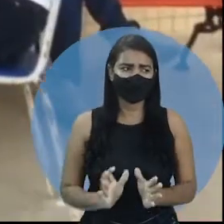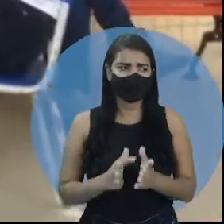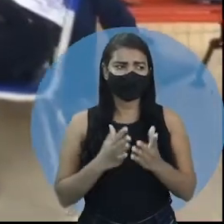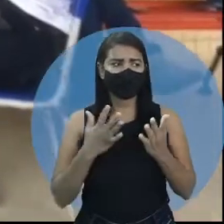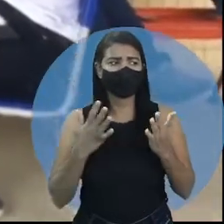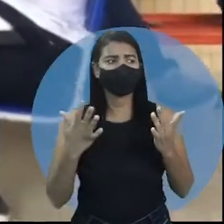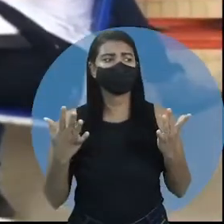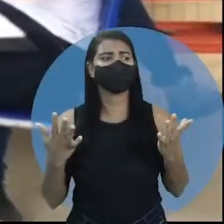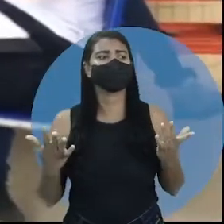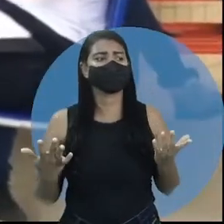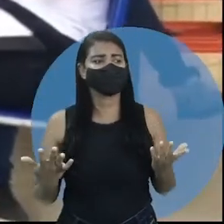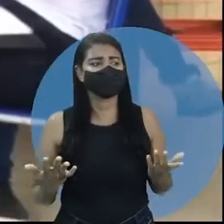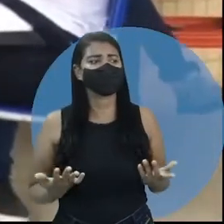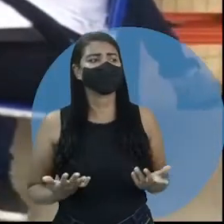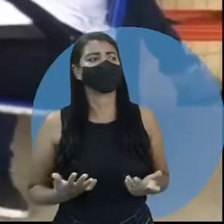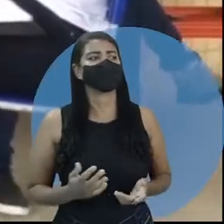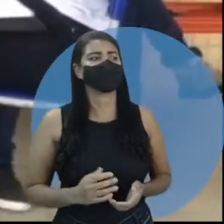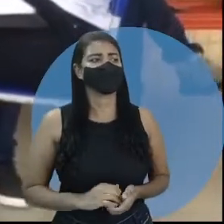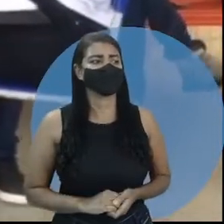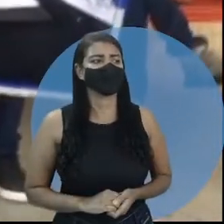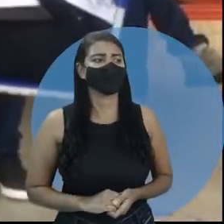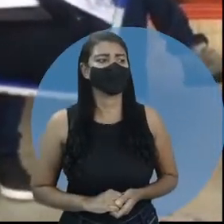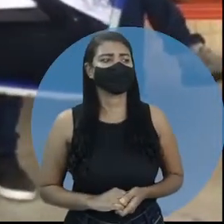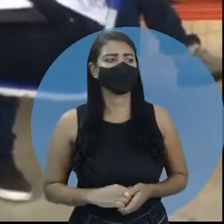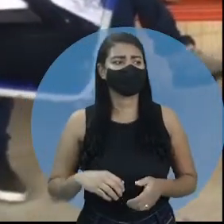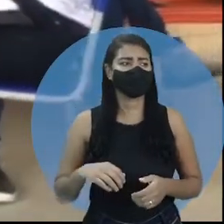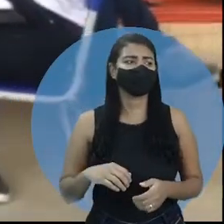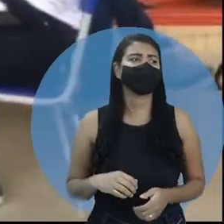preciso tanto de um milagre.